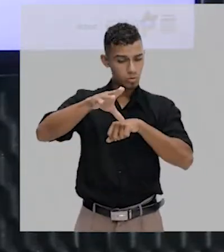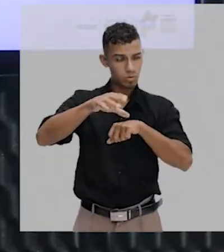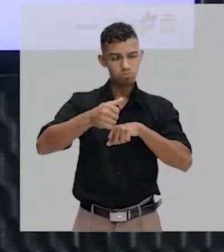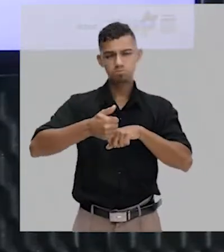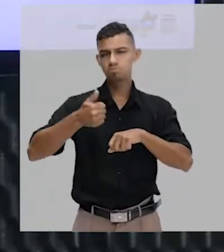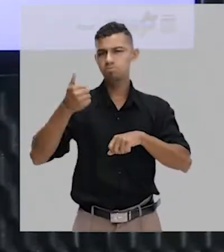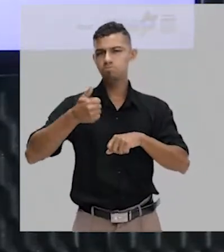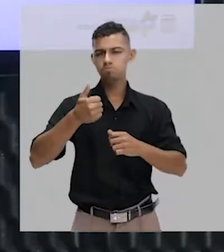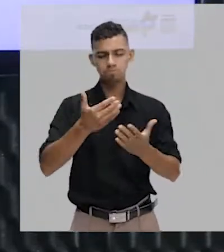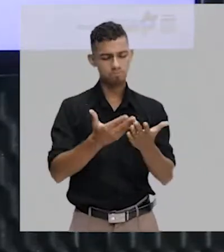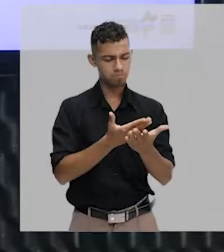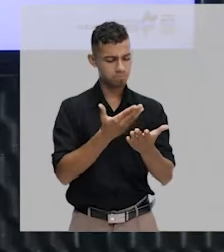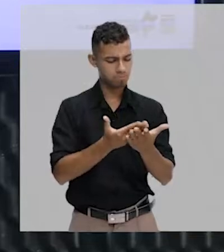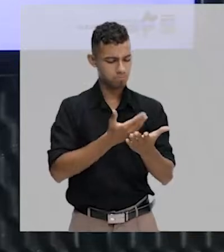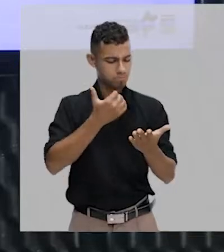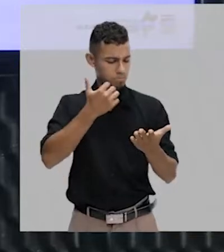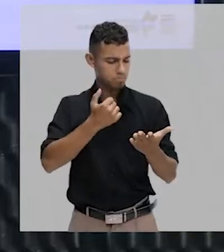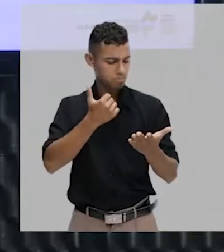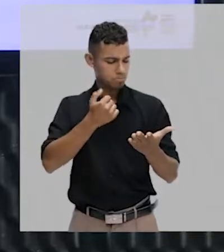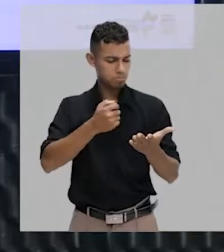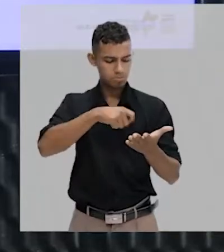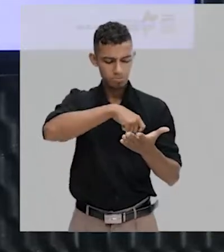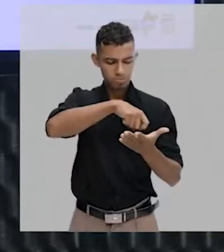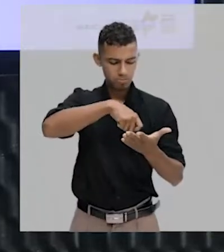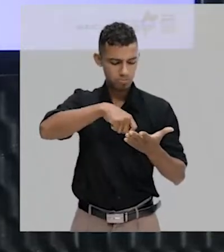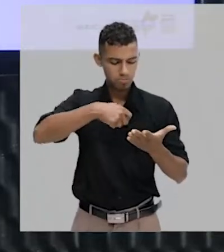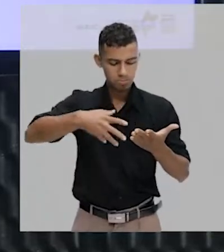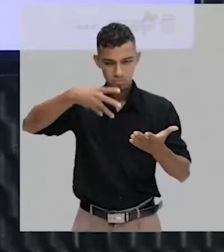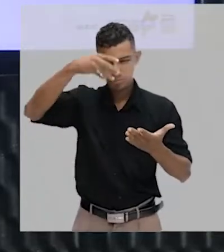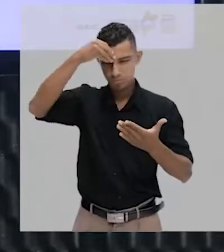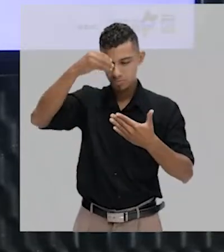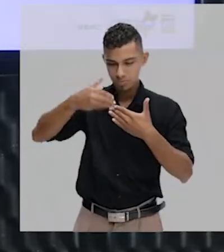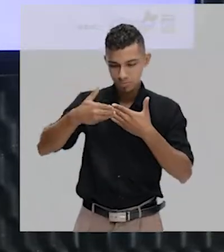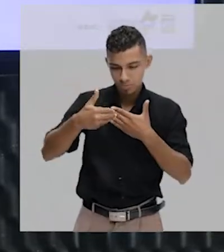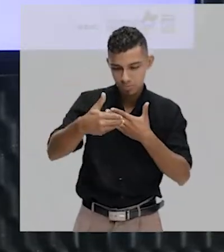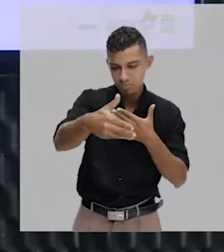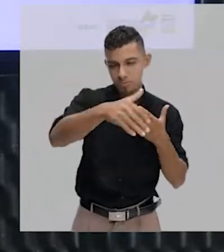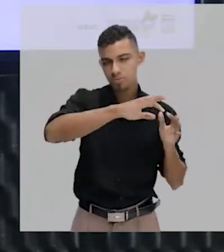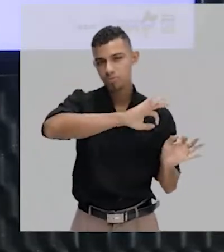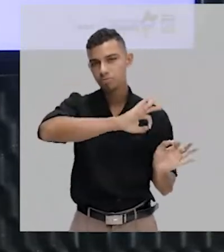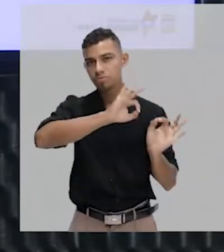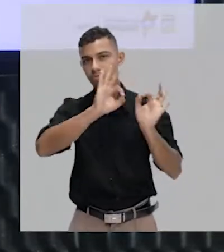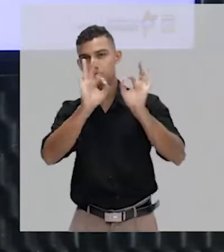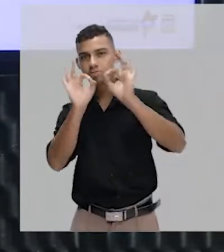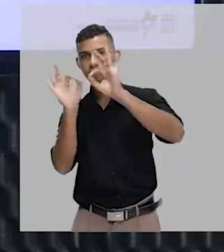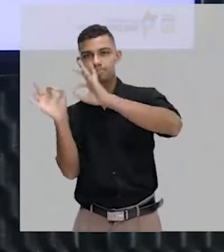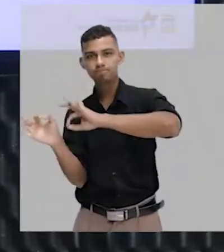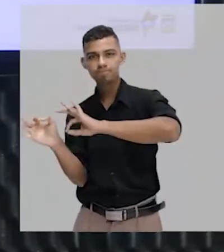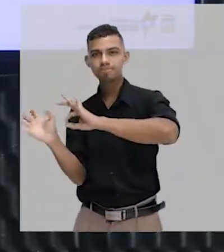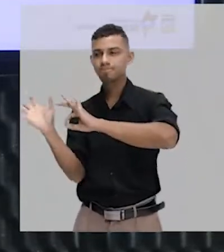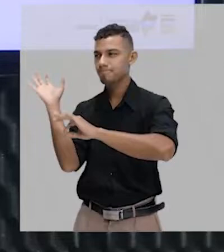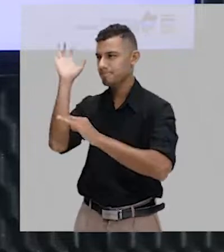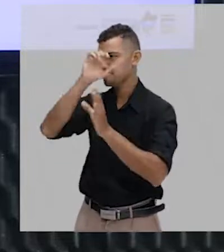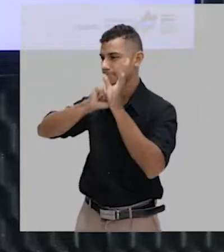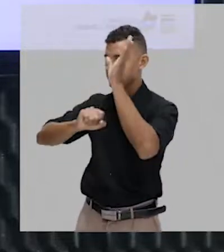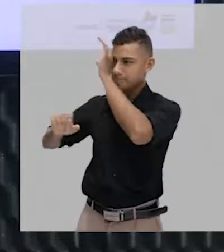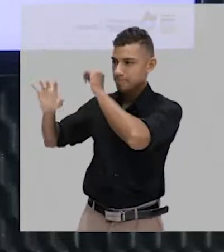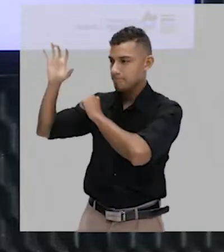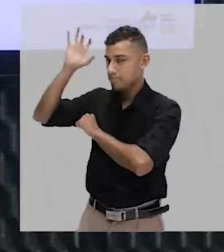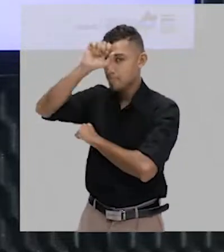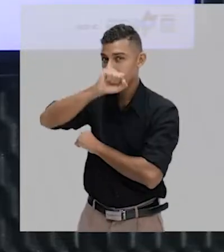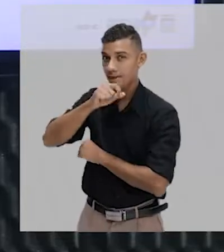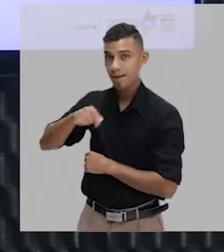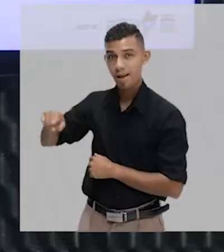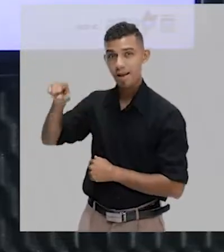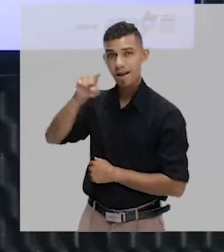borracha para você fazer as devidas anotações ao longo do vídeo. Então você vai estar acompanhando e aquela informação que